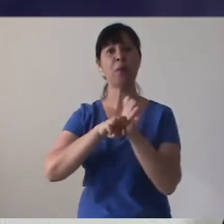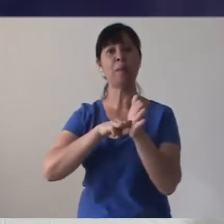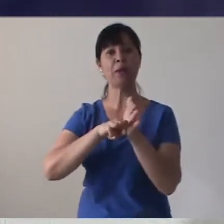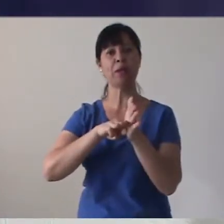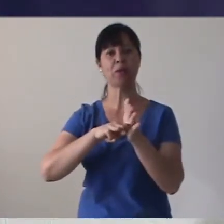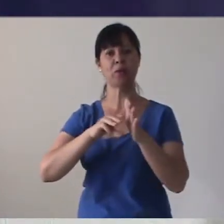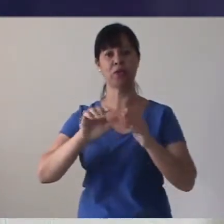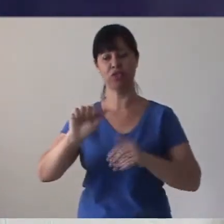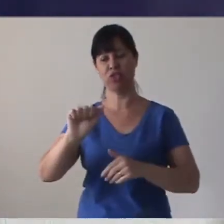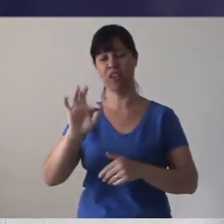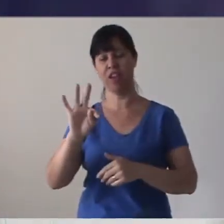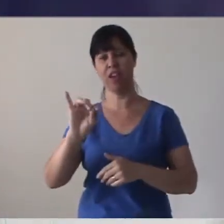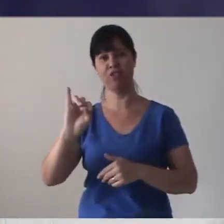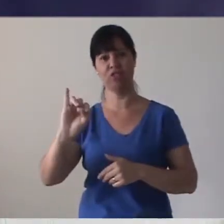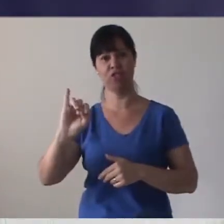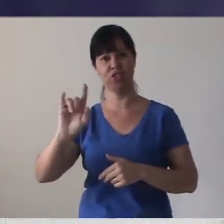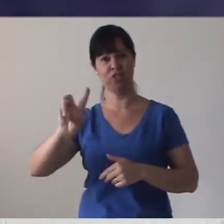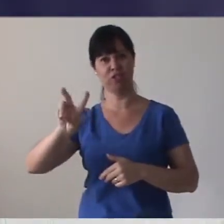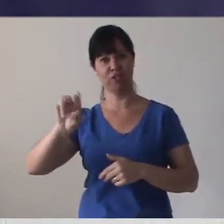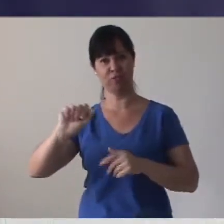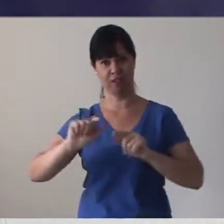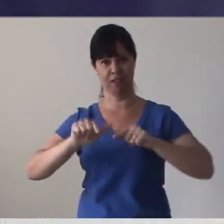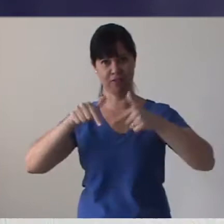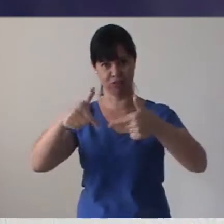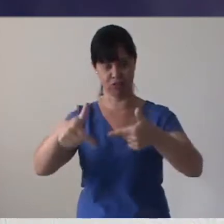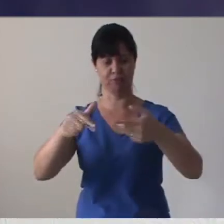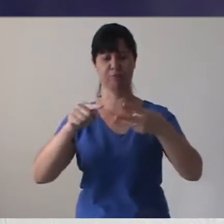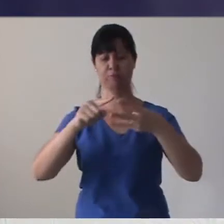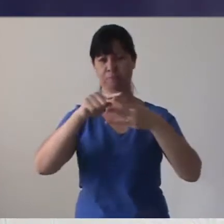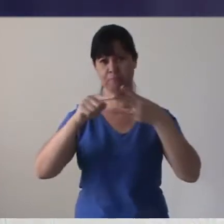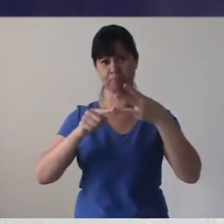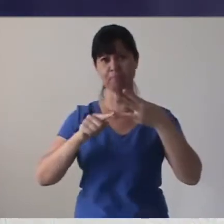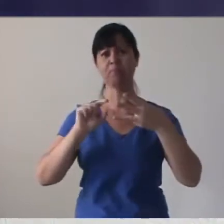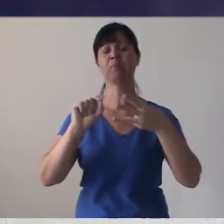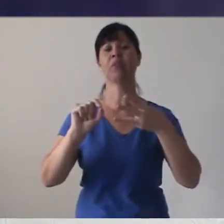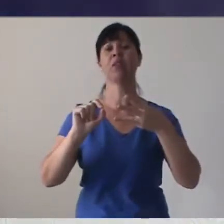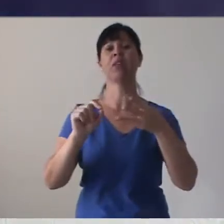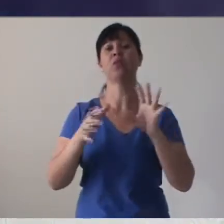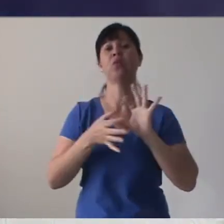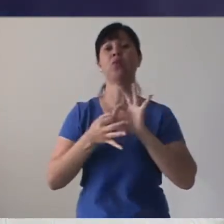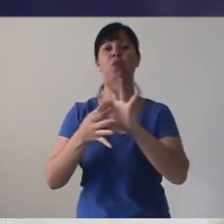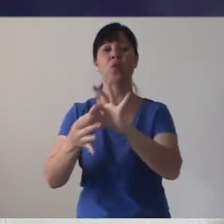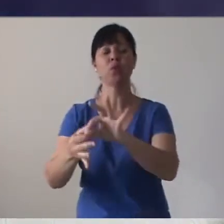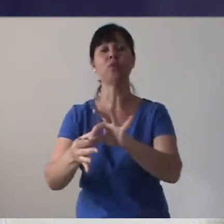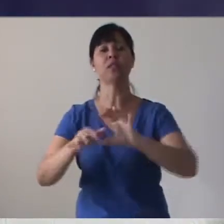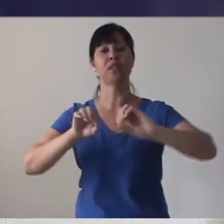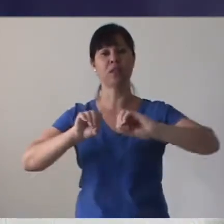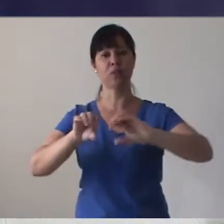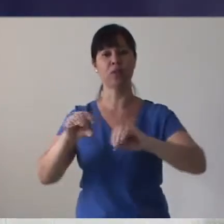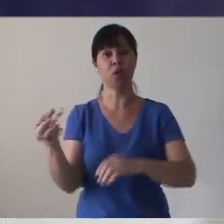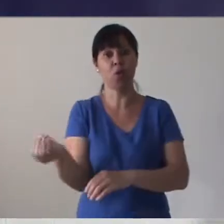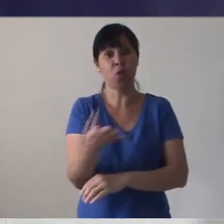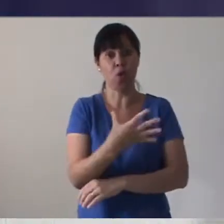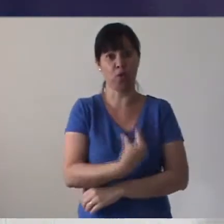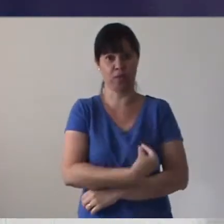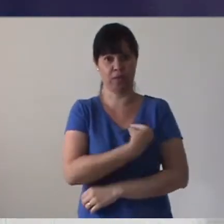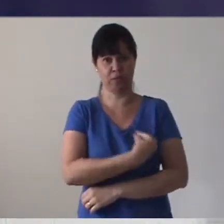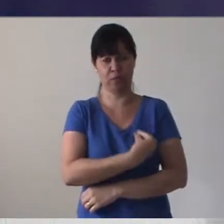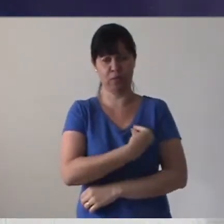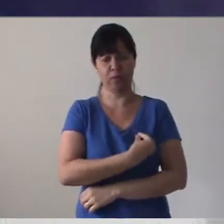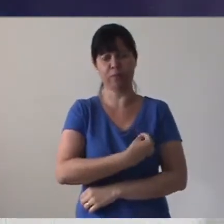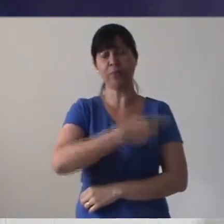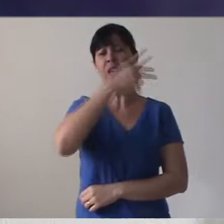se realmente eles entrarão agora, né, ou um pouco mais para frente, né, no